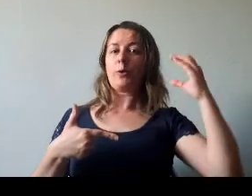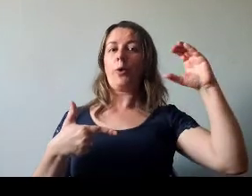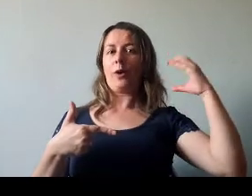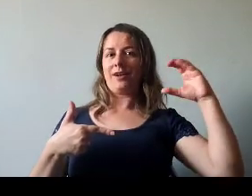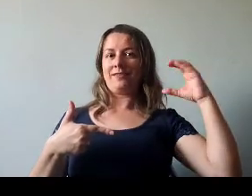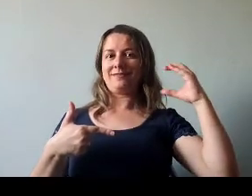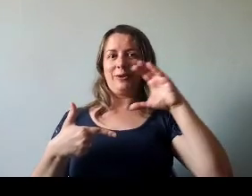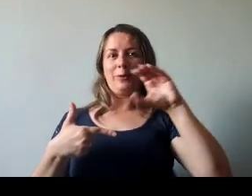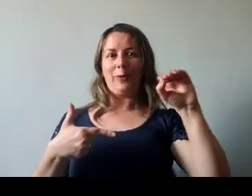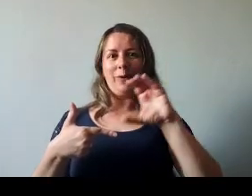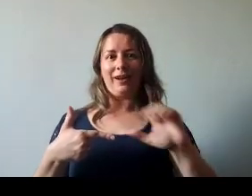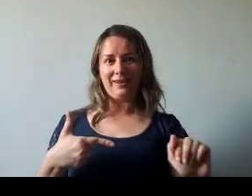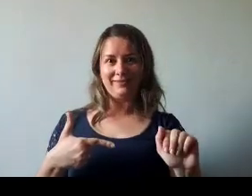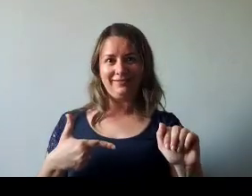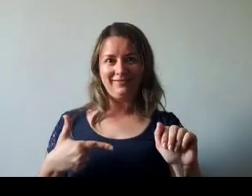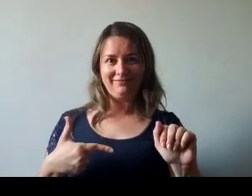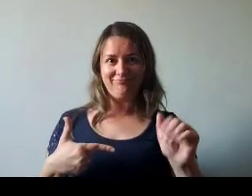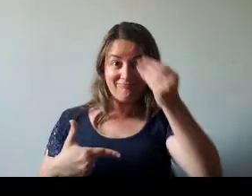Para nunca mais esquecer.